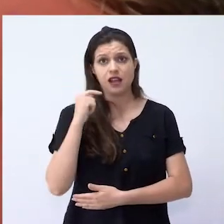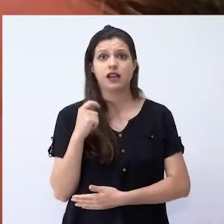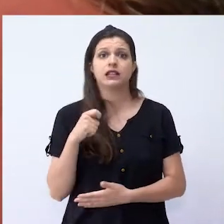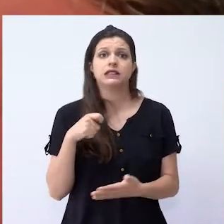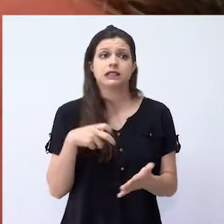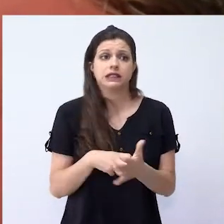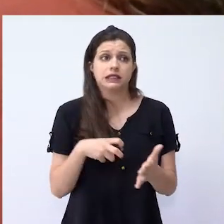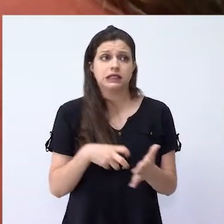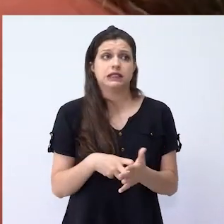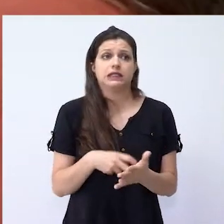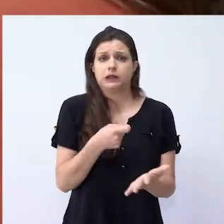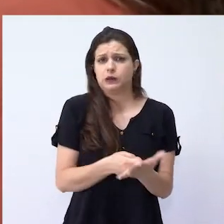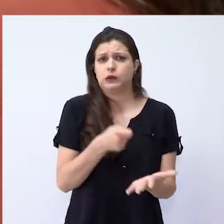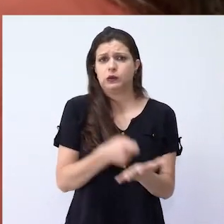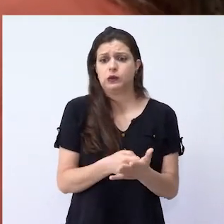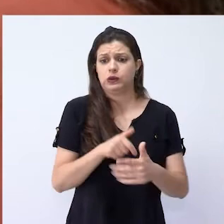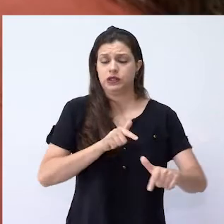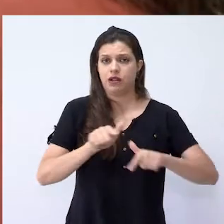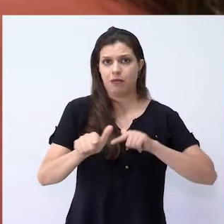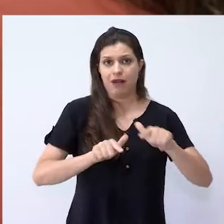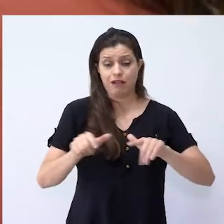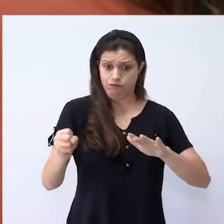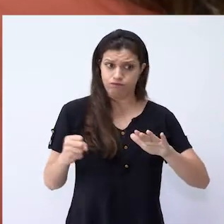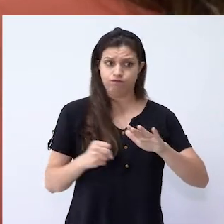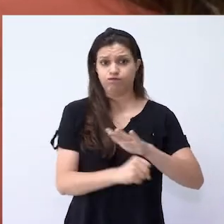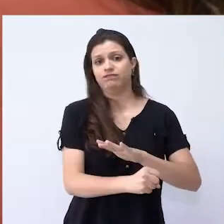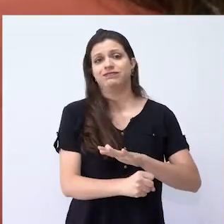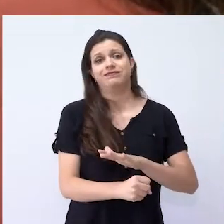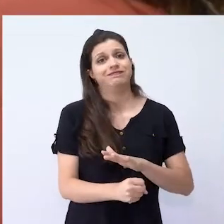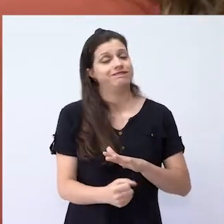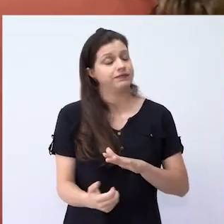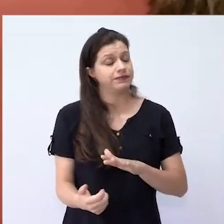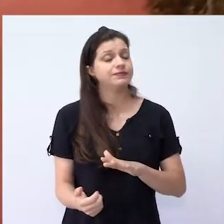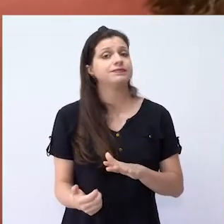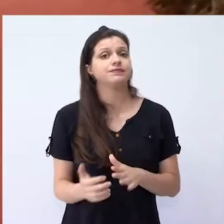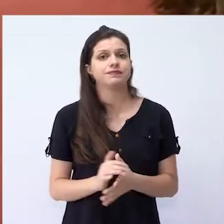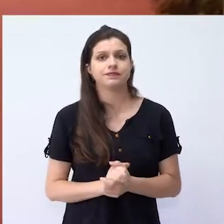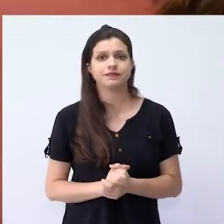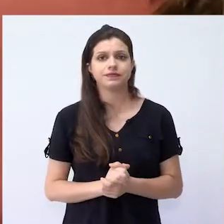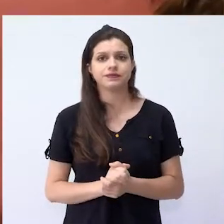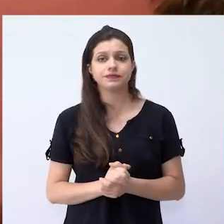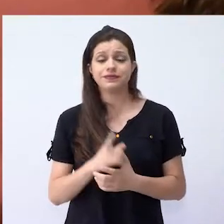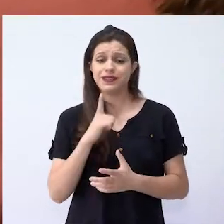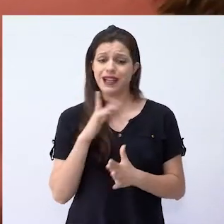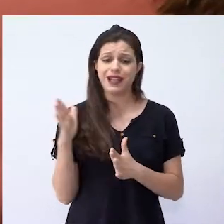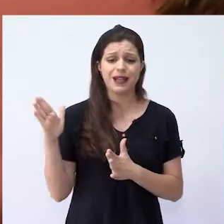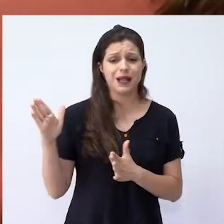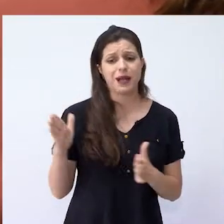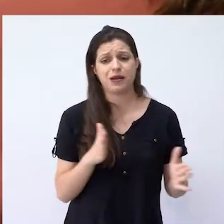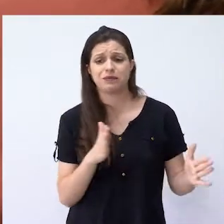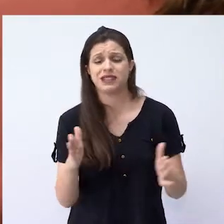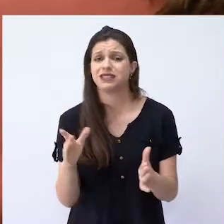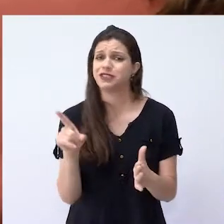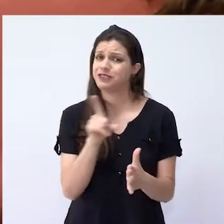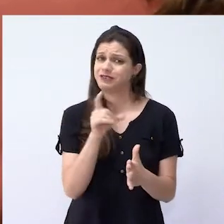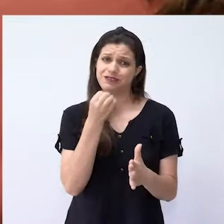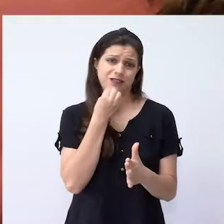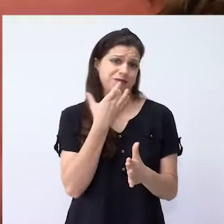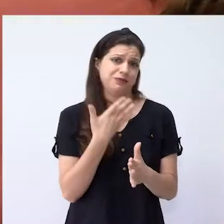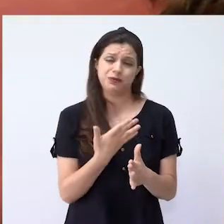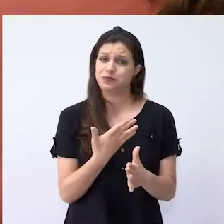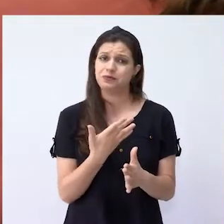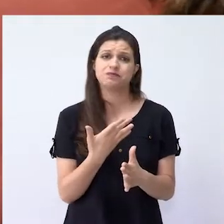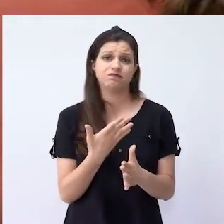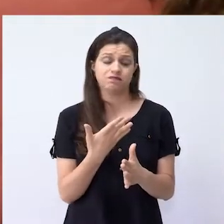que se vê obrigada ou se vê impelida a trabalhar e acaba tomando caminhos